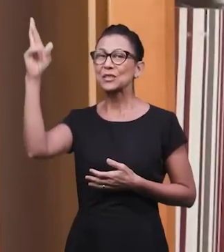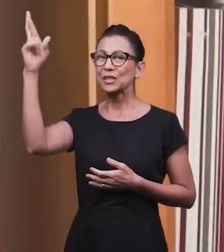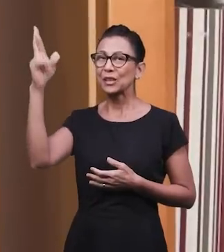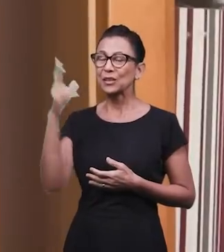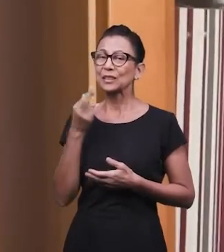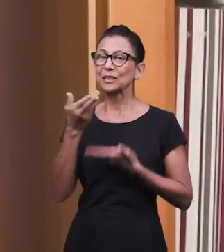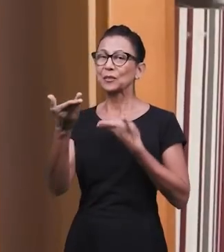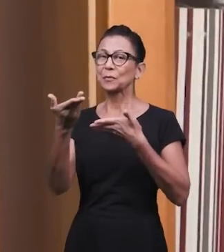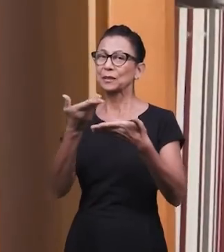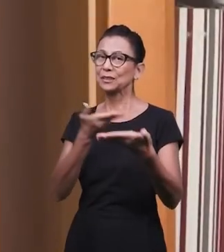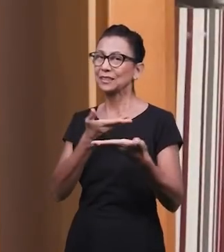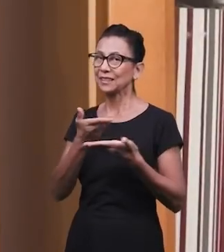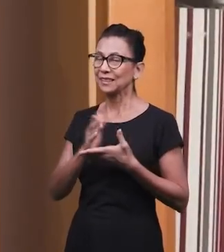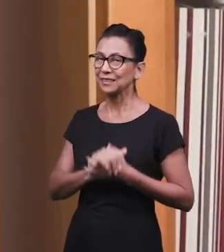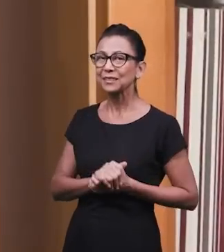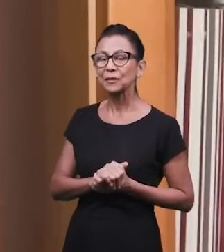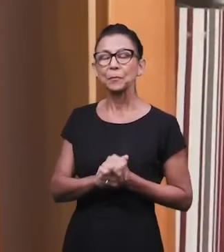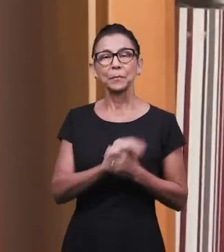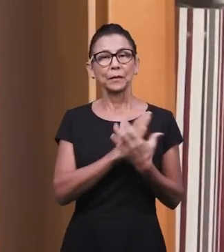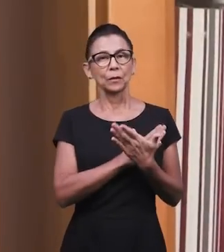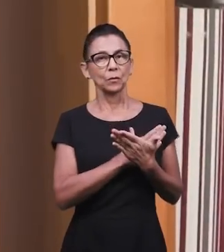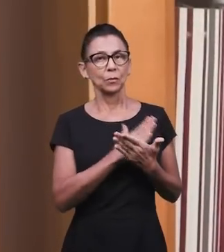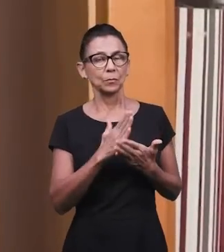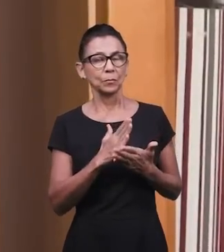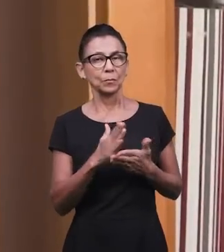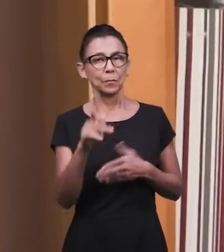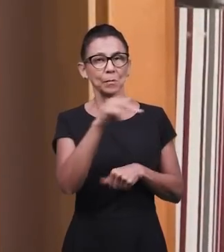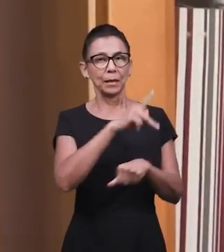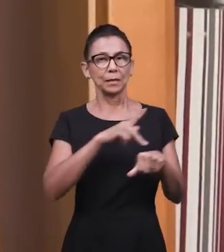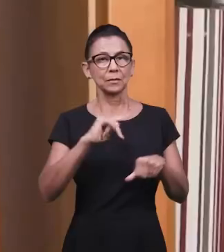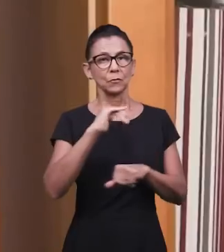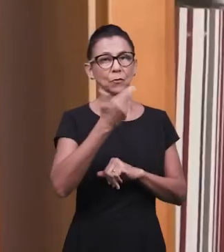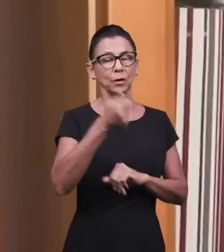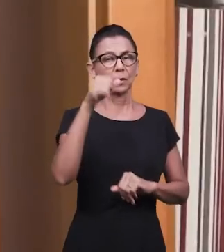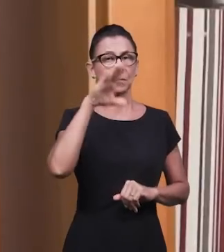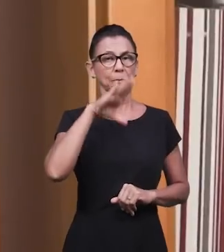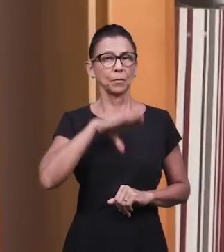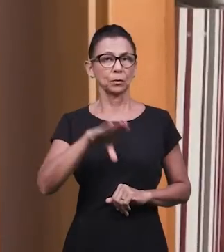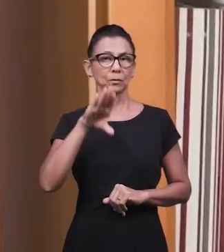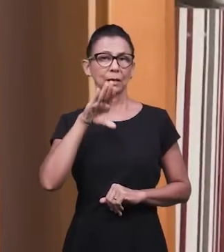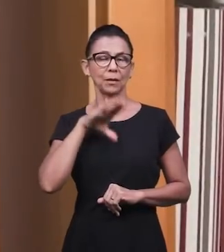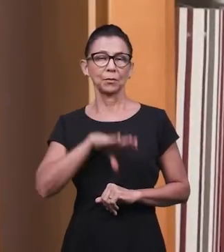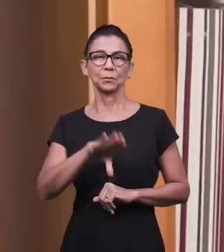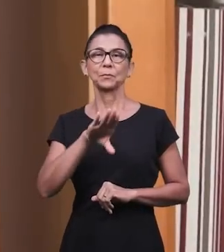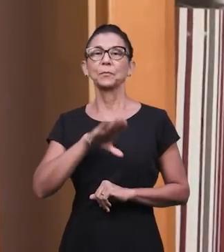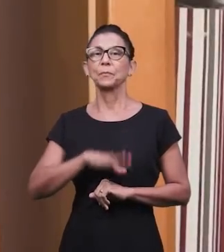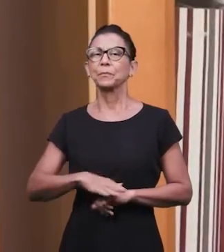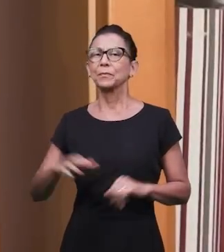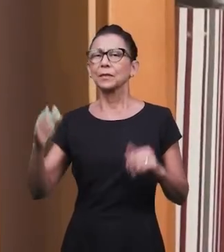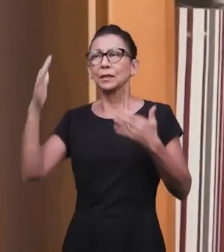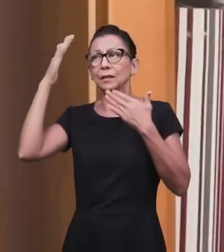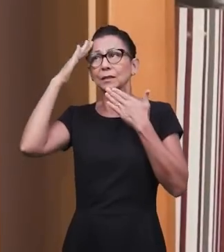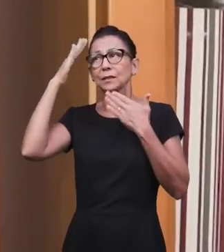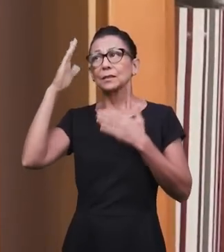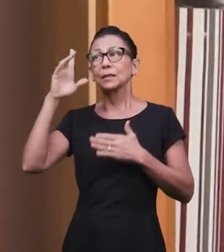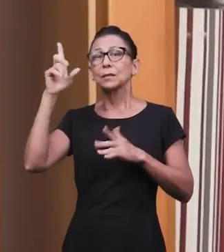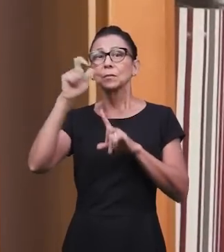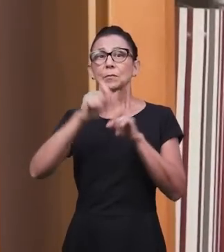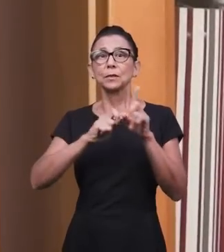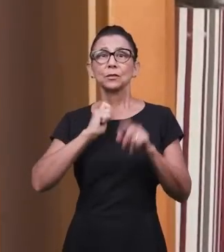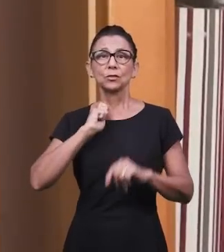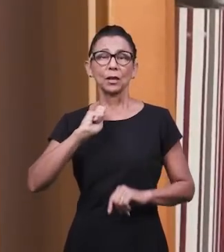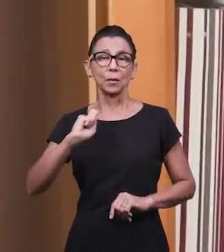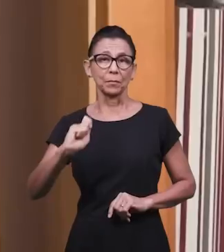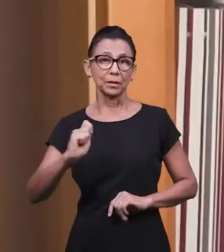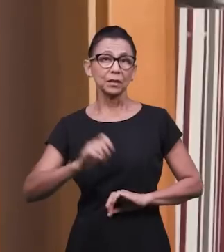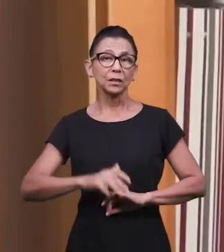no continente europeu. Começamos por Portugal, onde temos muito o que glorificar ao Senhor, pois durante o mês de abril, a